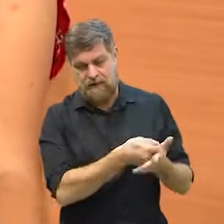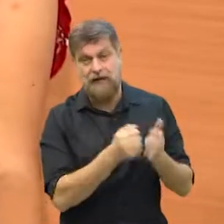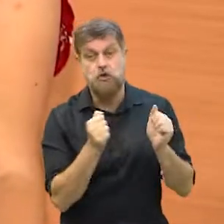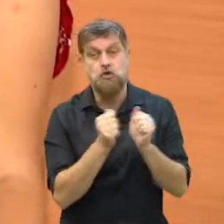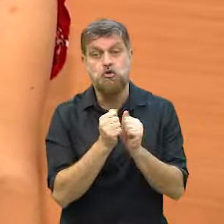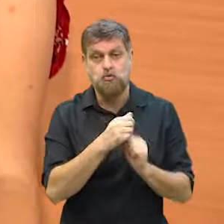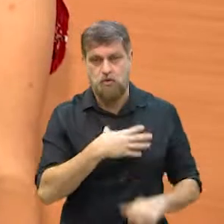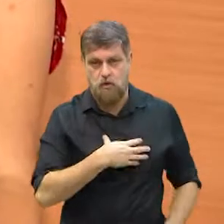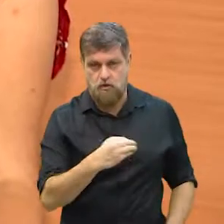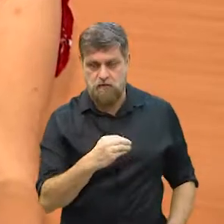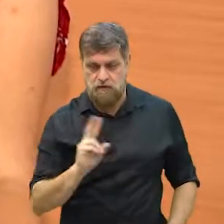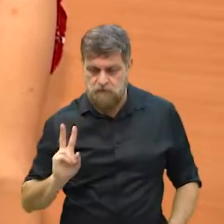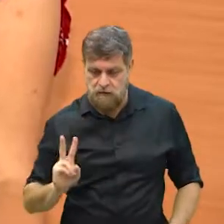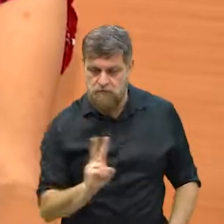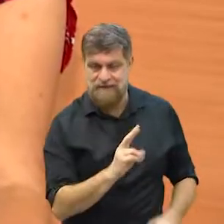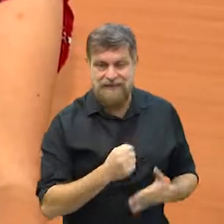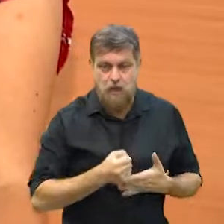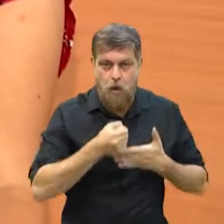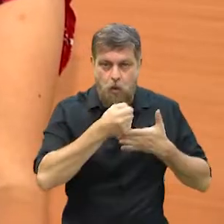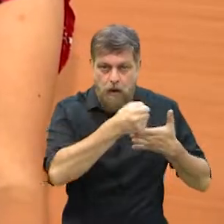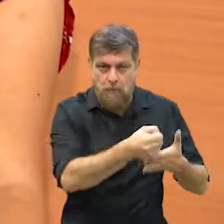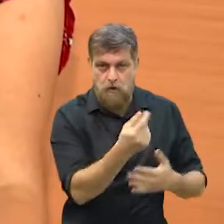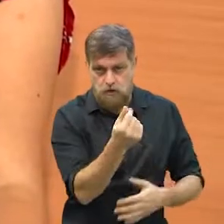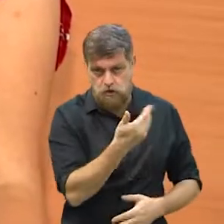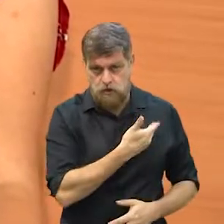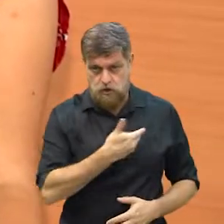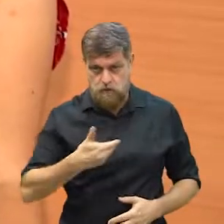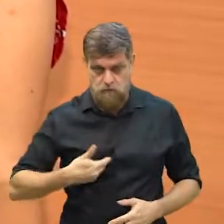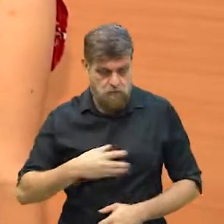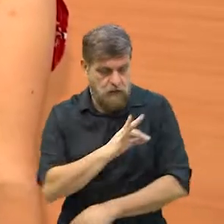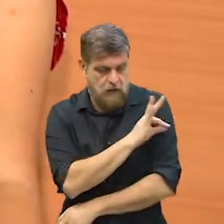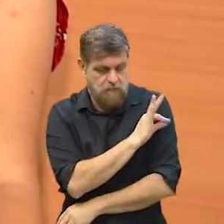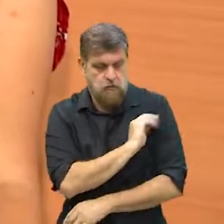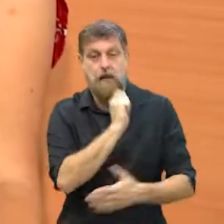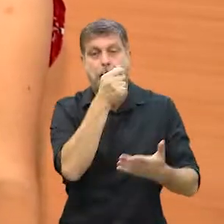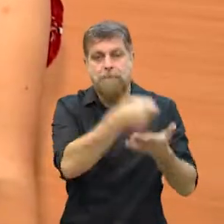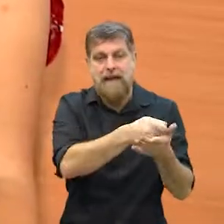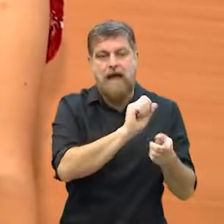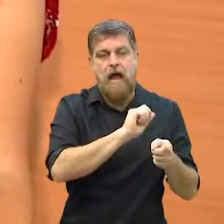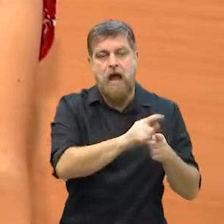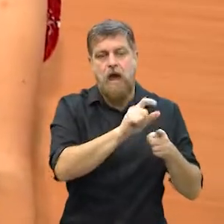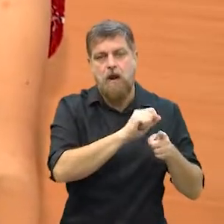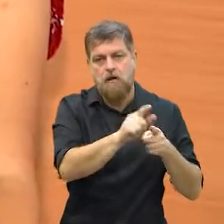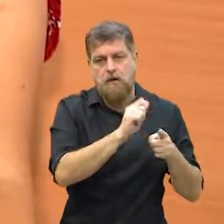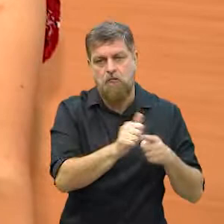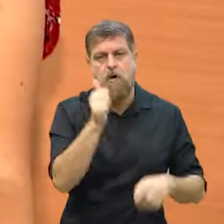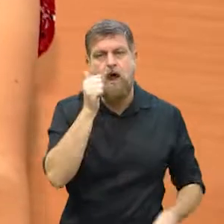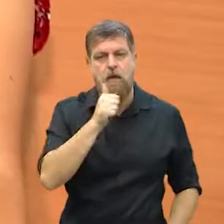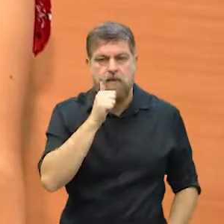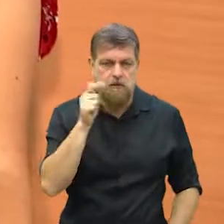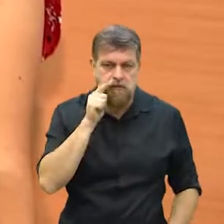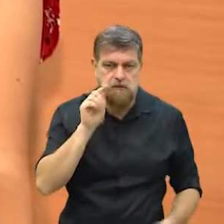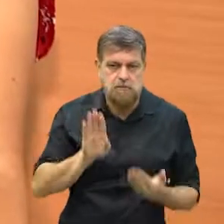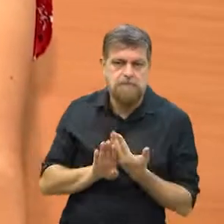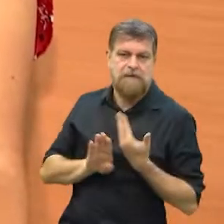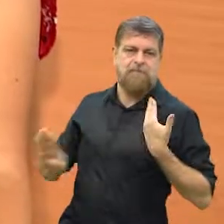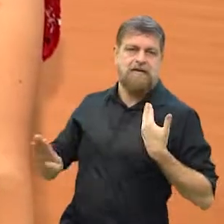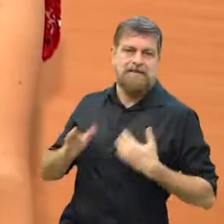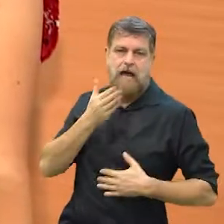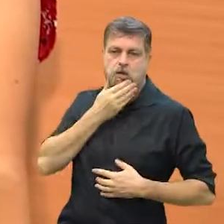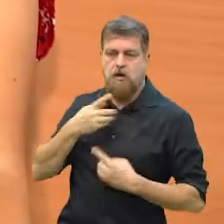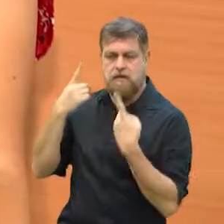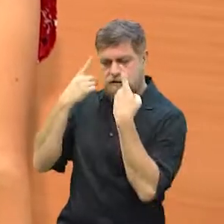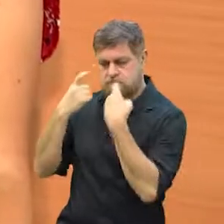ela e os seus filhos, terem apoio e suporte do município, da prefeitura, para conseguir alugar um outro lugar, um